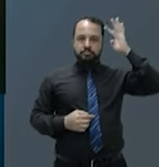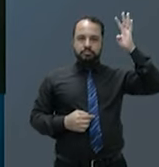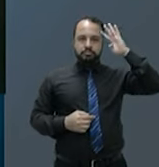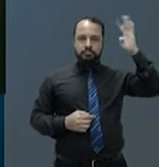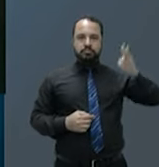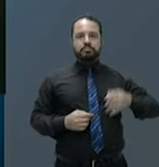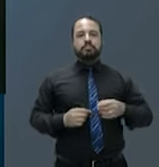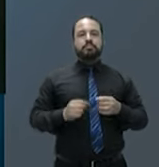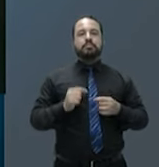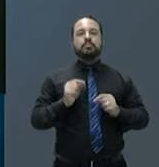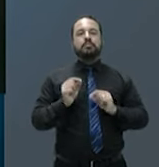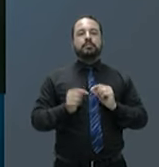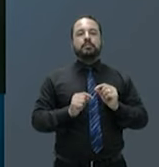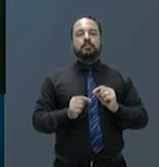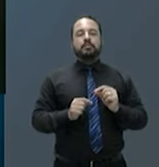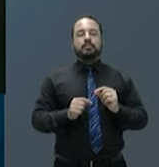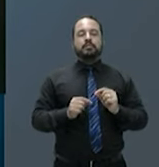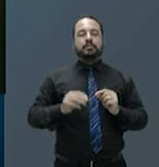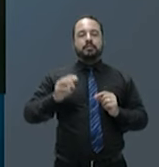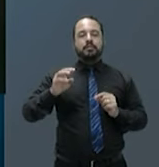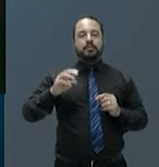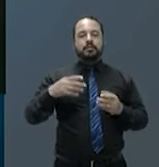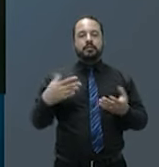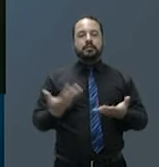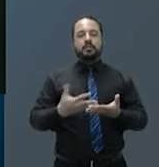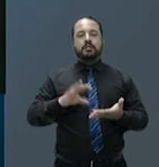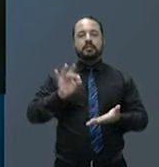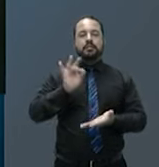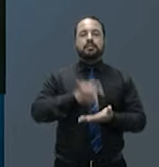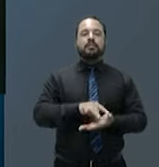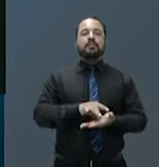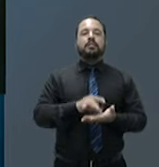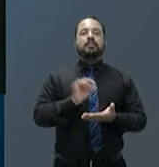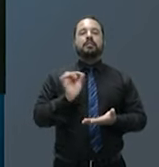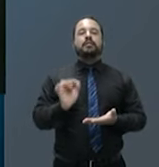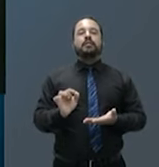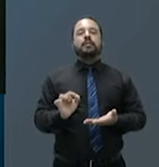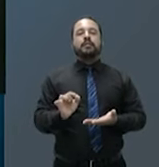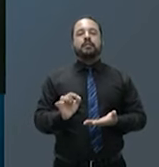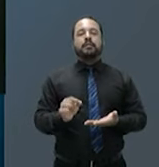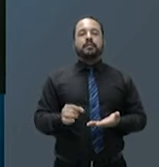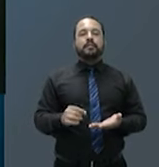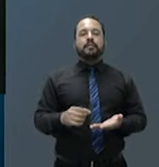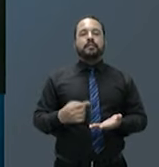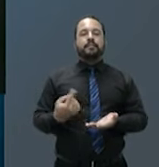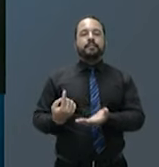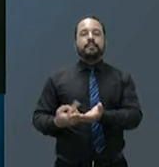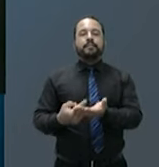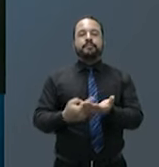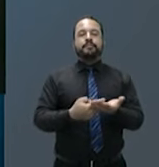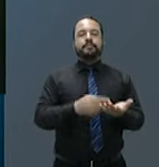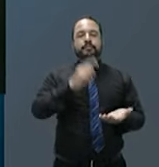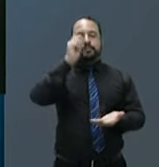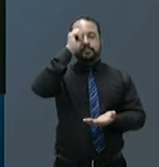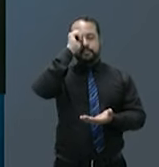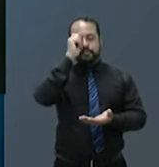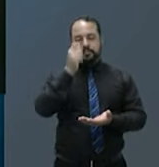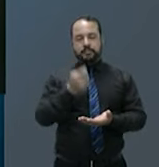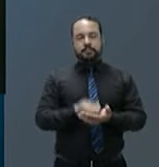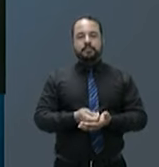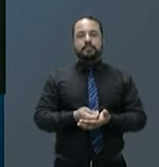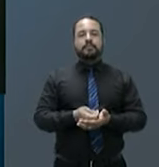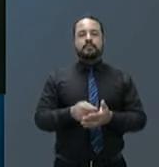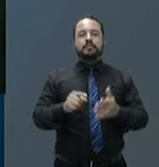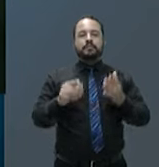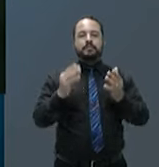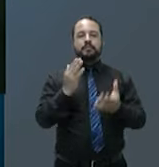do caso concreto, constou expressamente do acórdão, estou me referindo aqui ao recurso especial